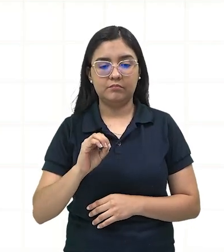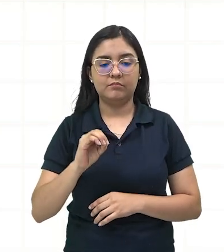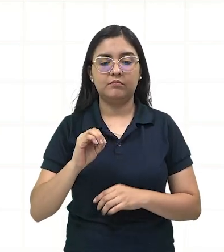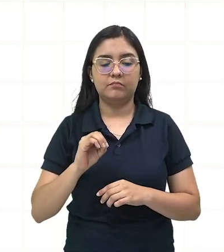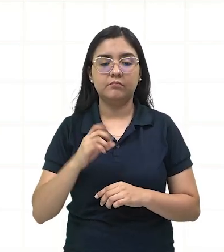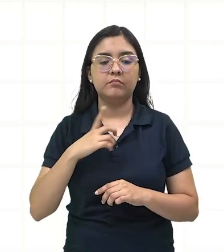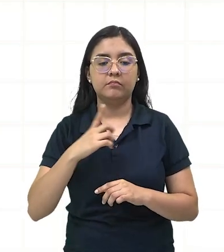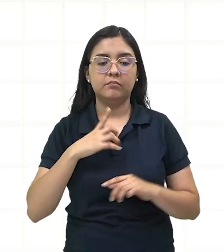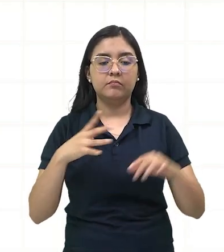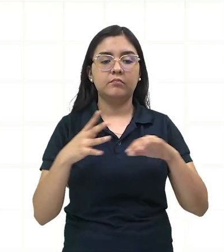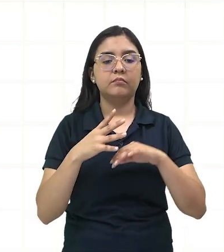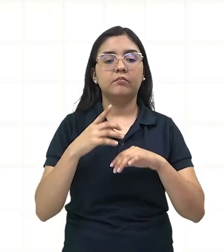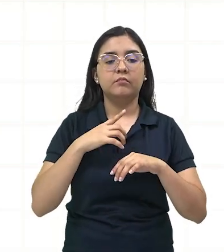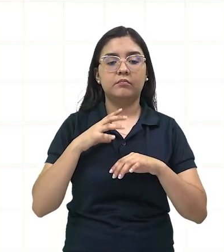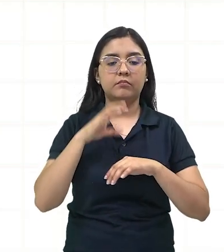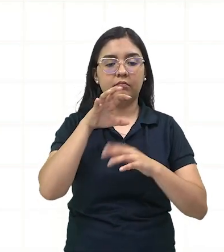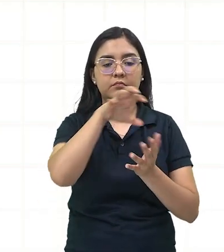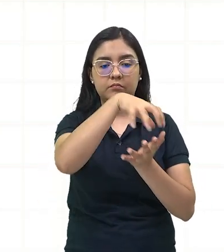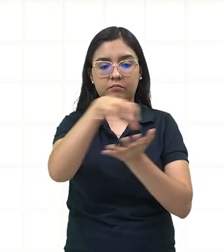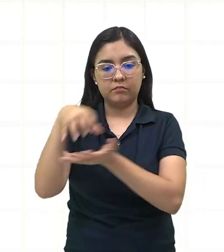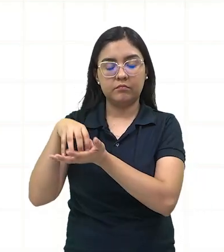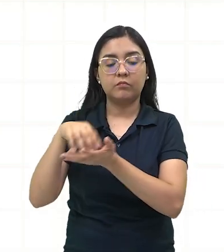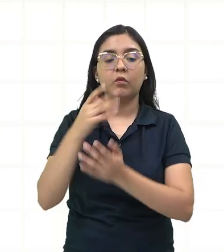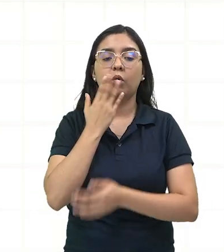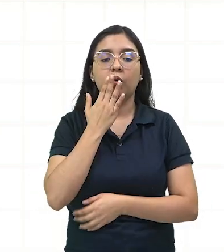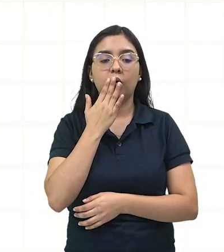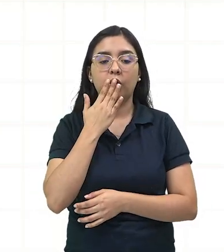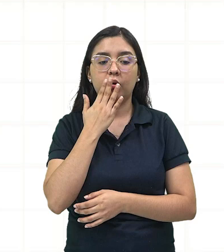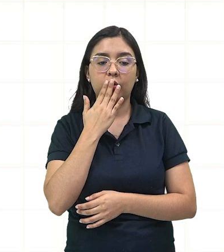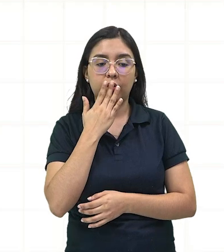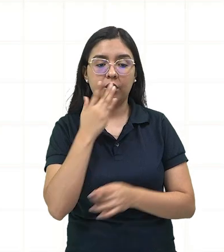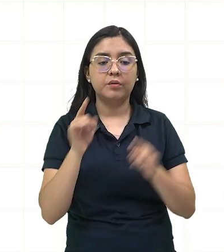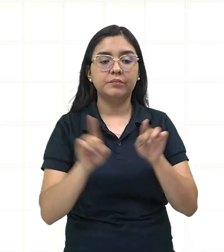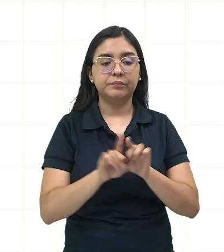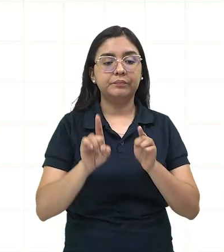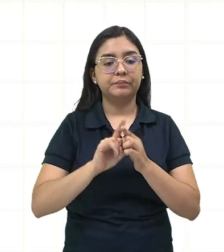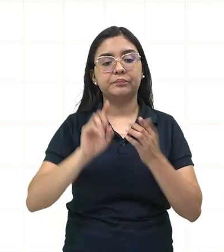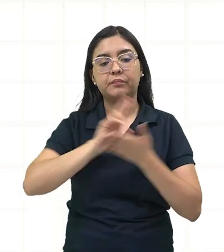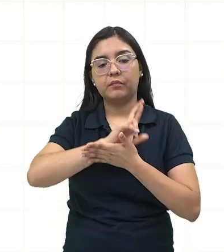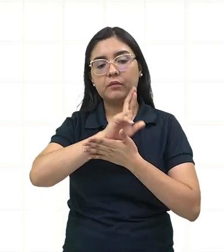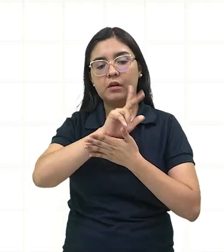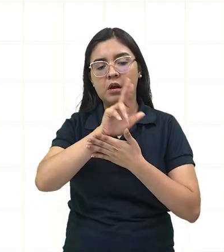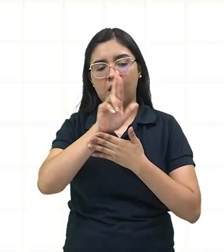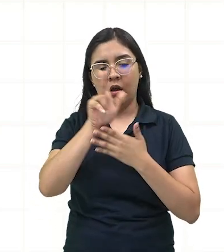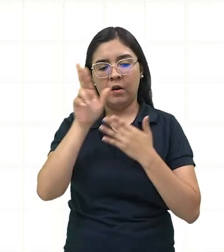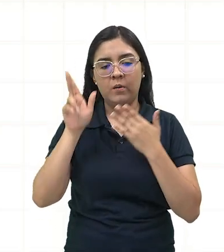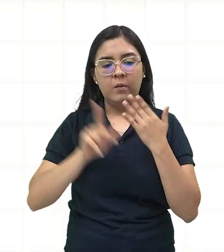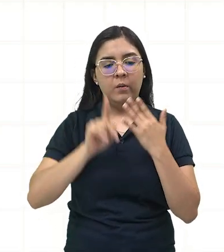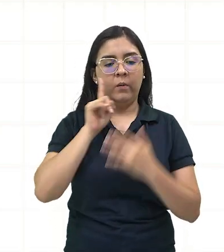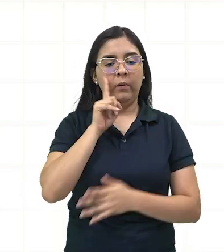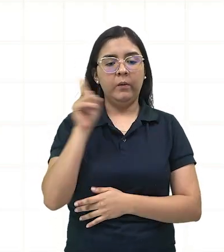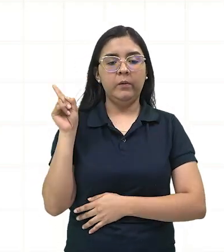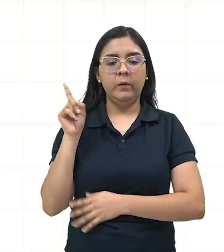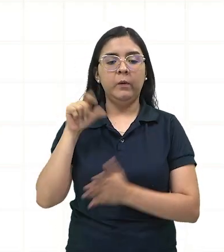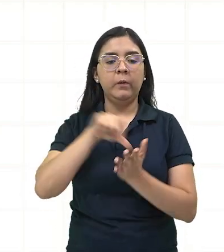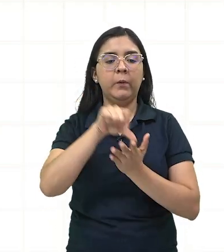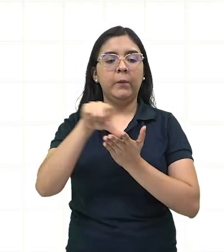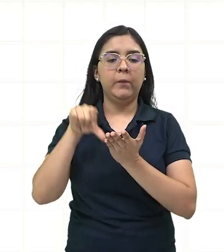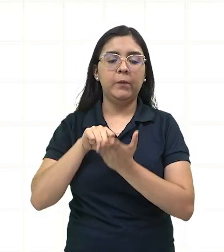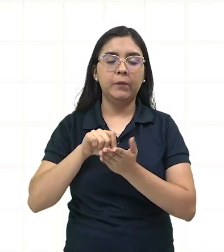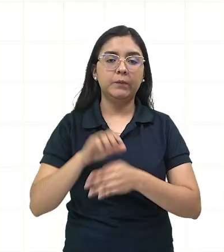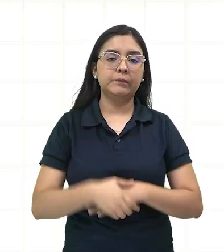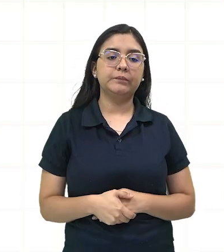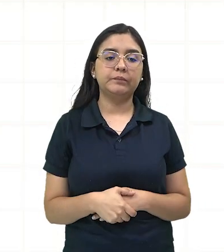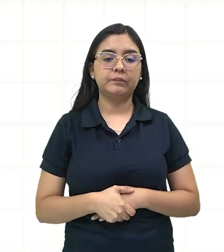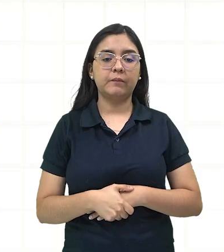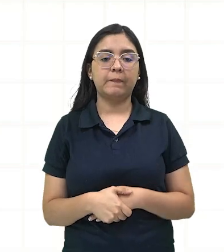estão vendo essas províncias já coloridas, Yukon, Colômbia Britânica, Alberta, Nunavut,